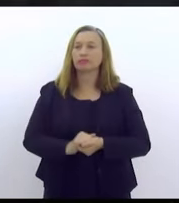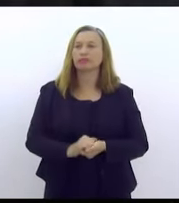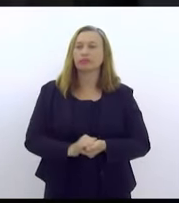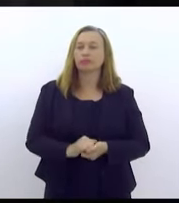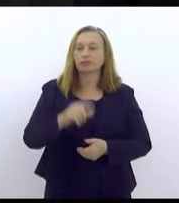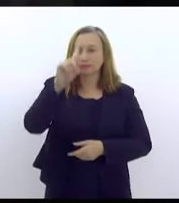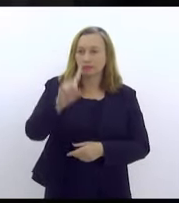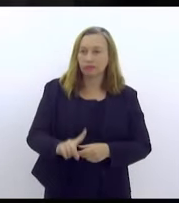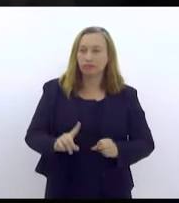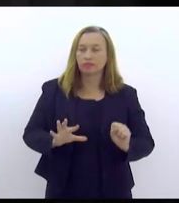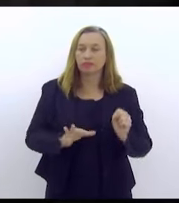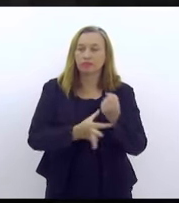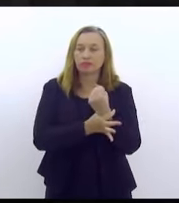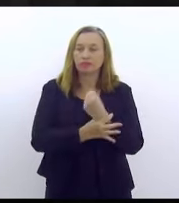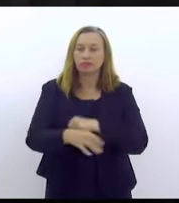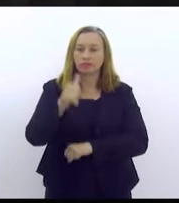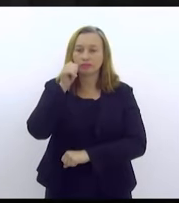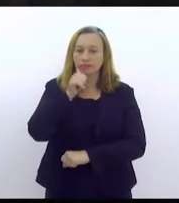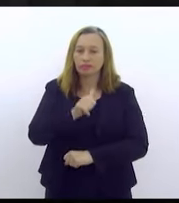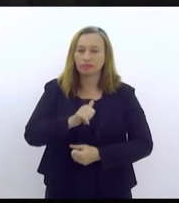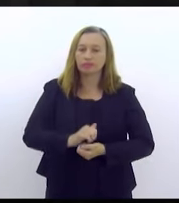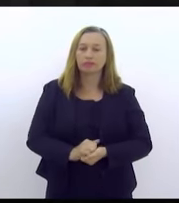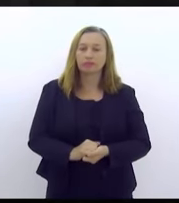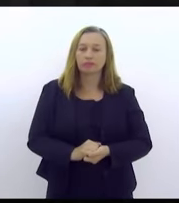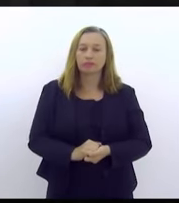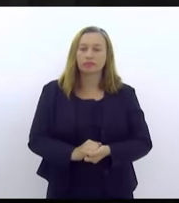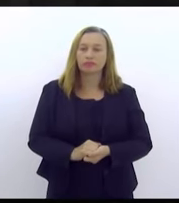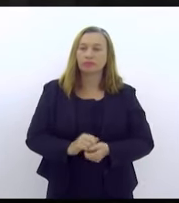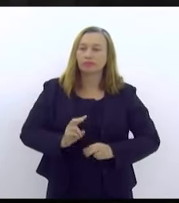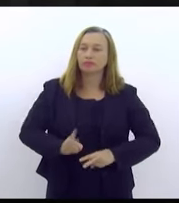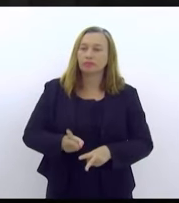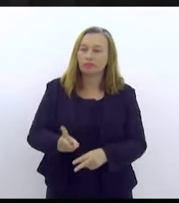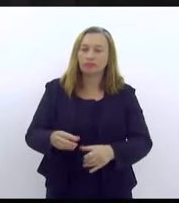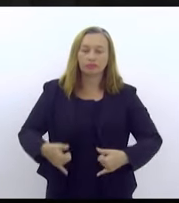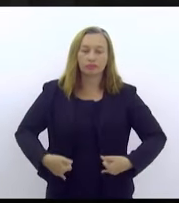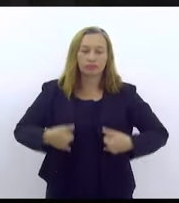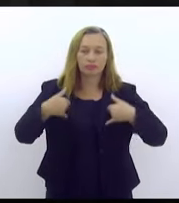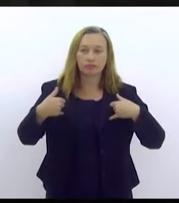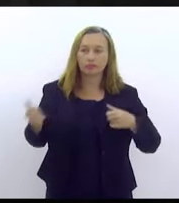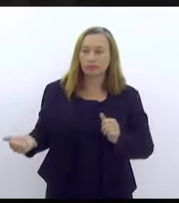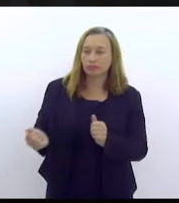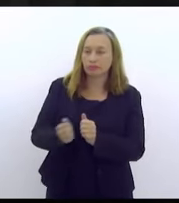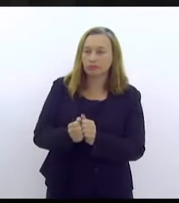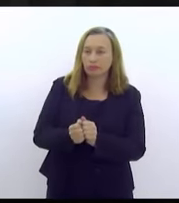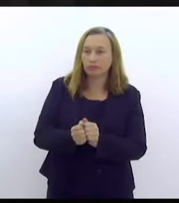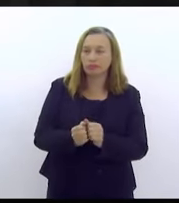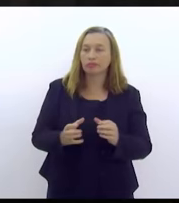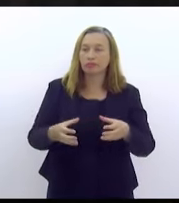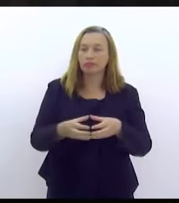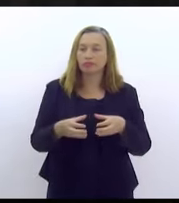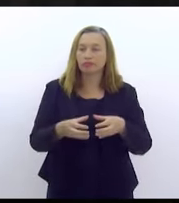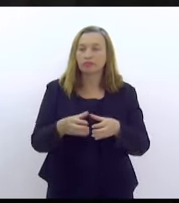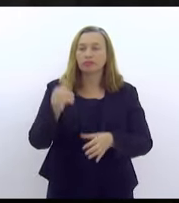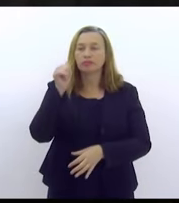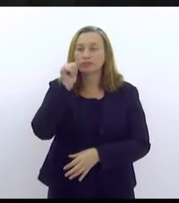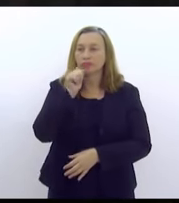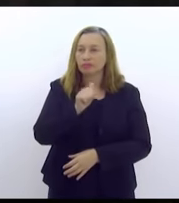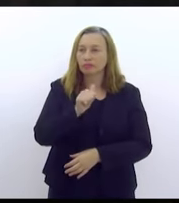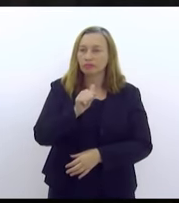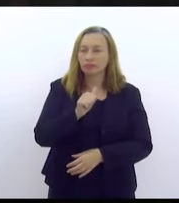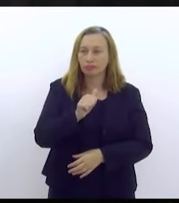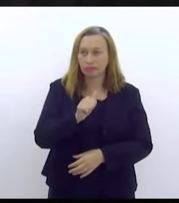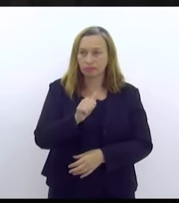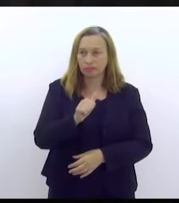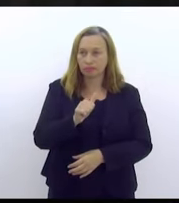e a segurança das mulheres. Tenho sempre orgulho de me juntar à comunidade global de mulheres que promove